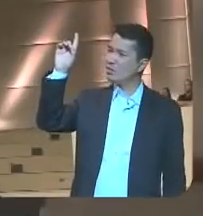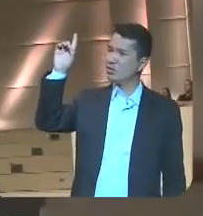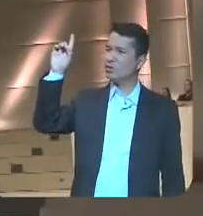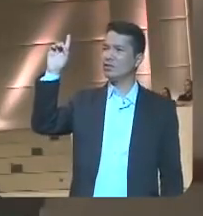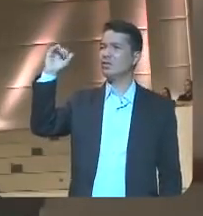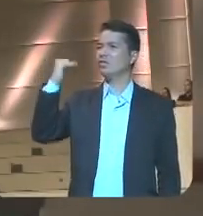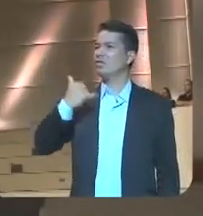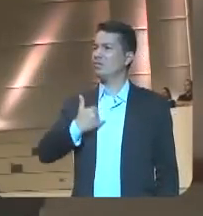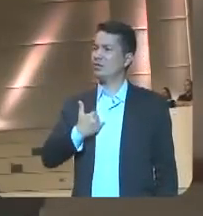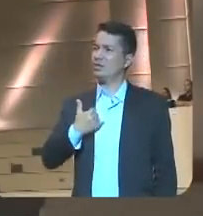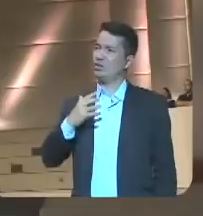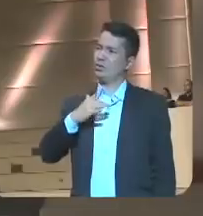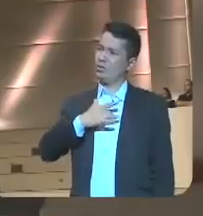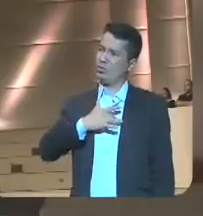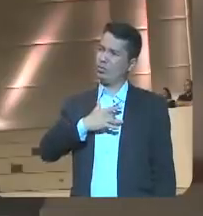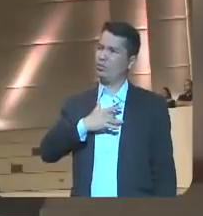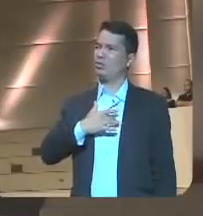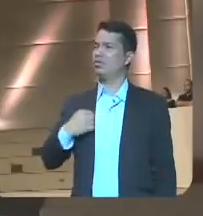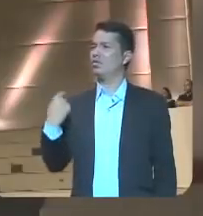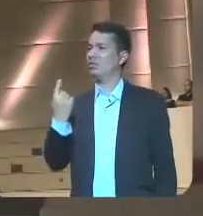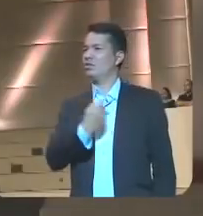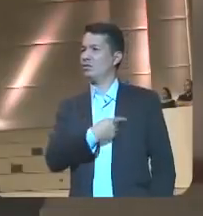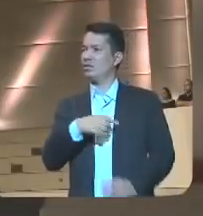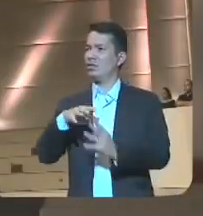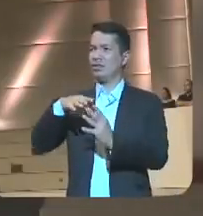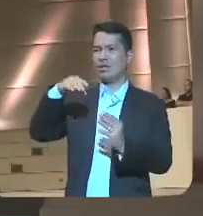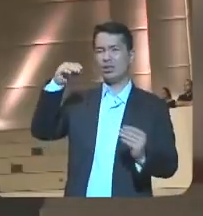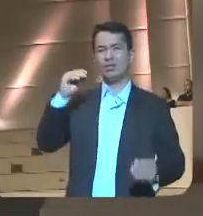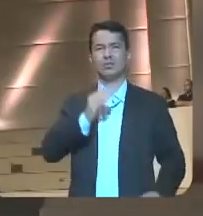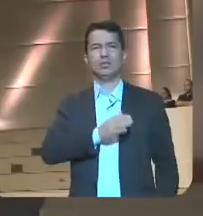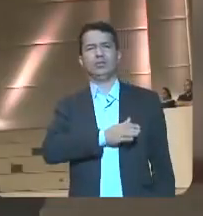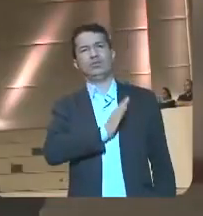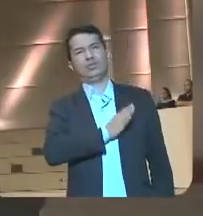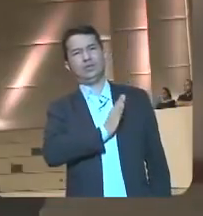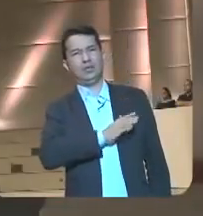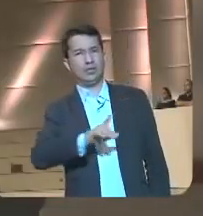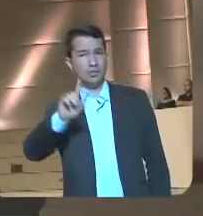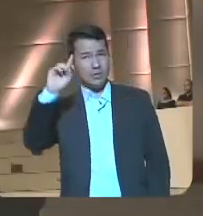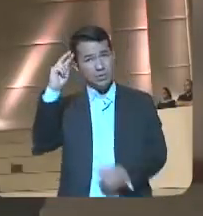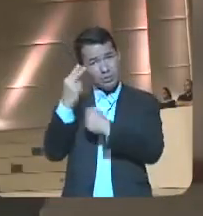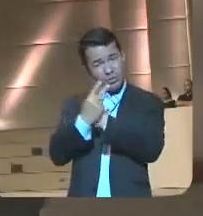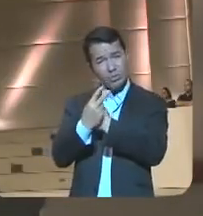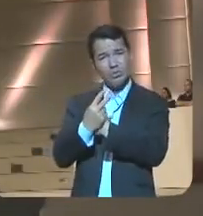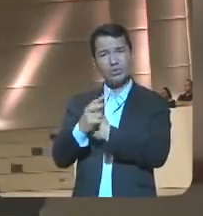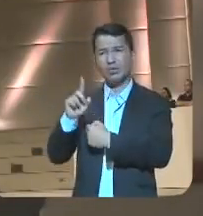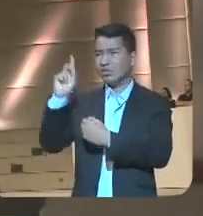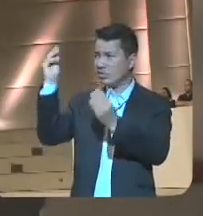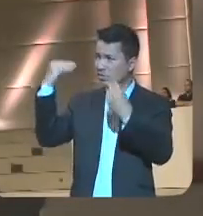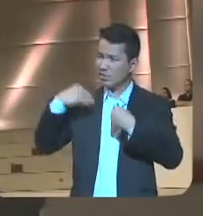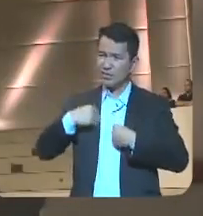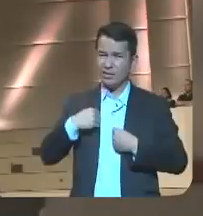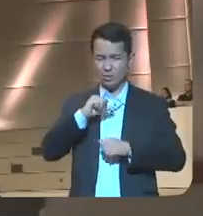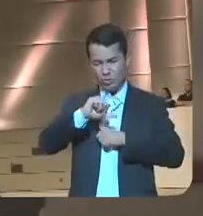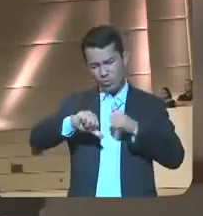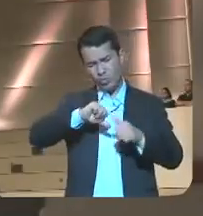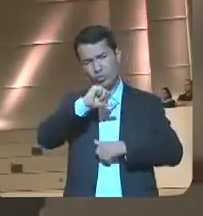tratando as dores da nossa alma tratando os nossos medos é aquele que nos transforma